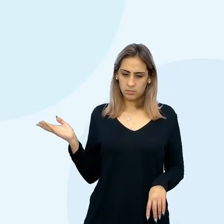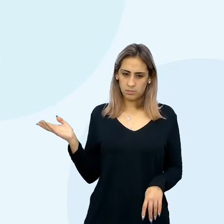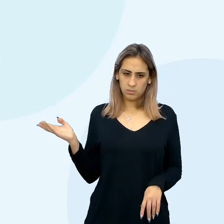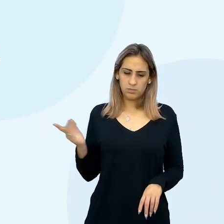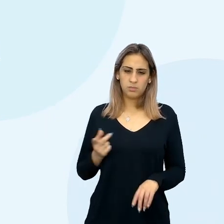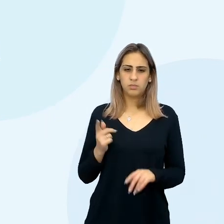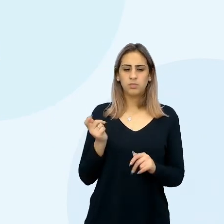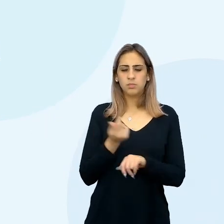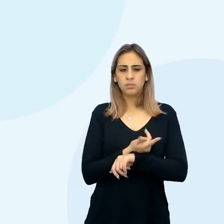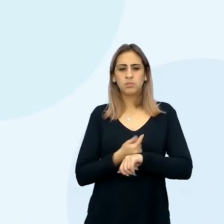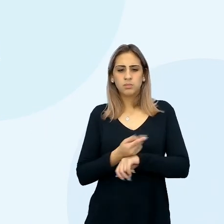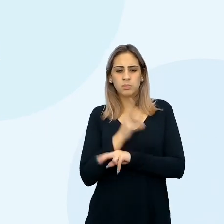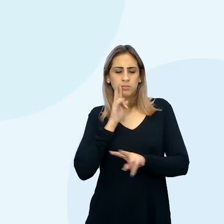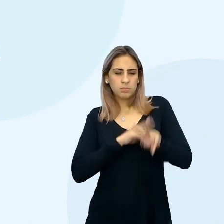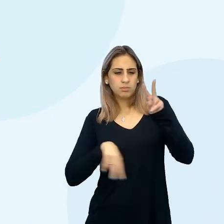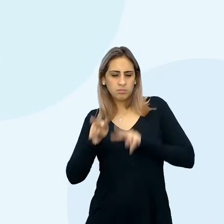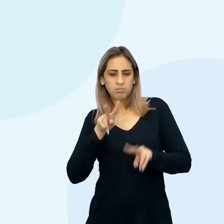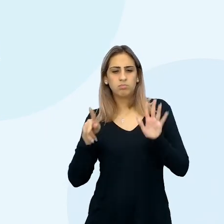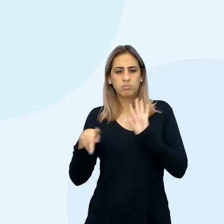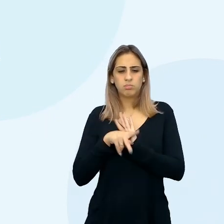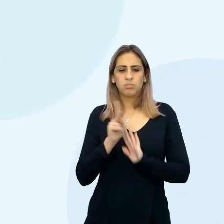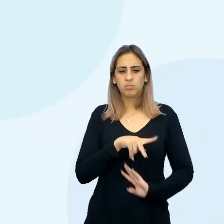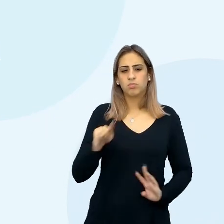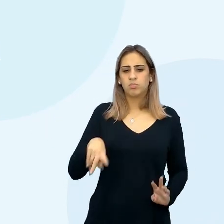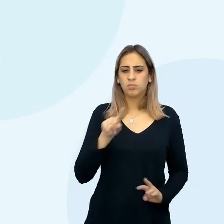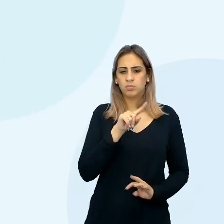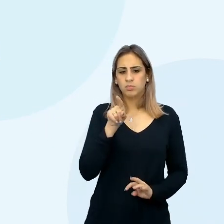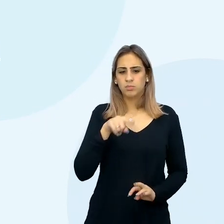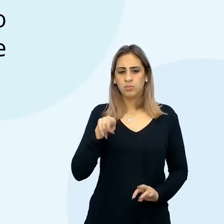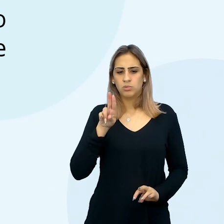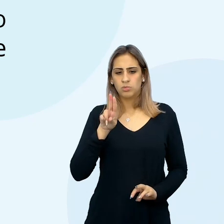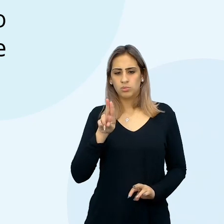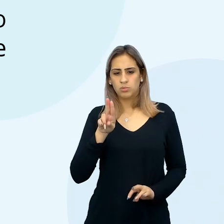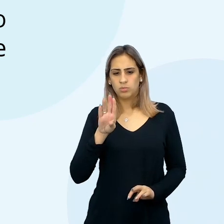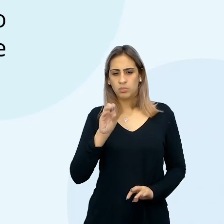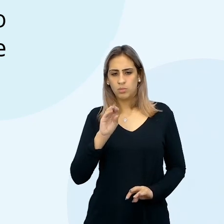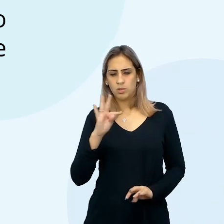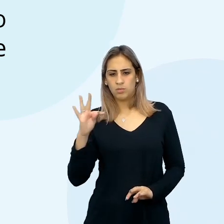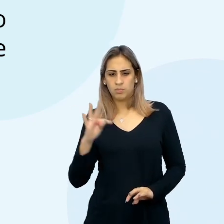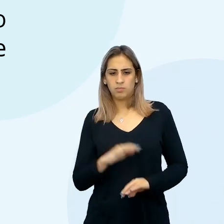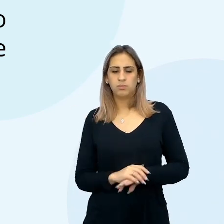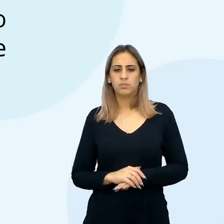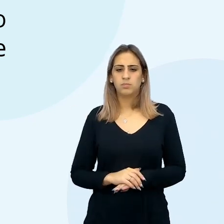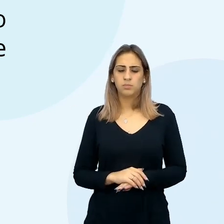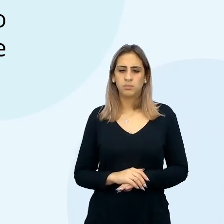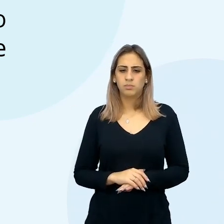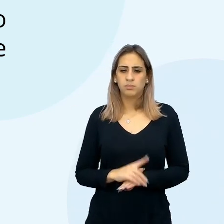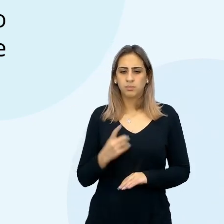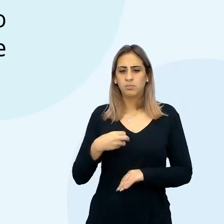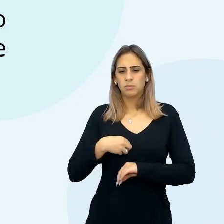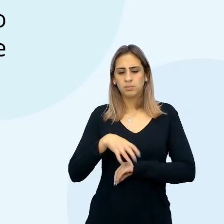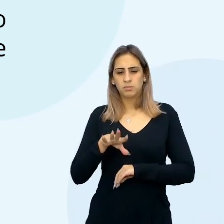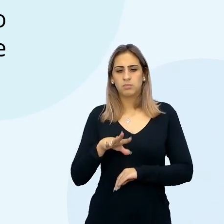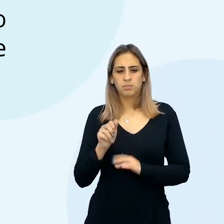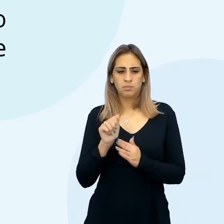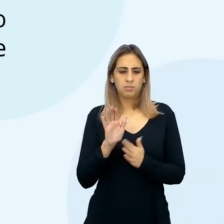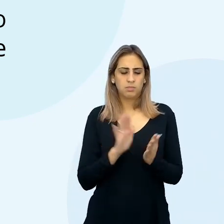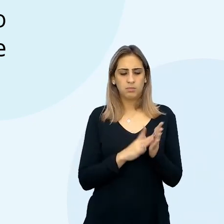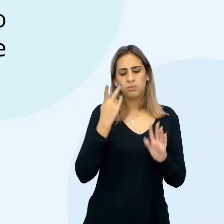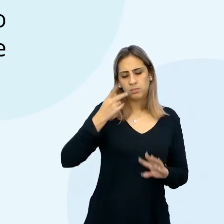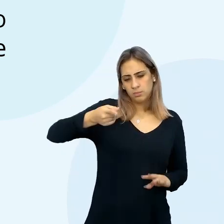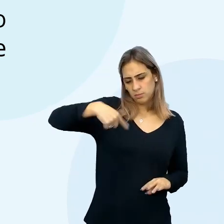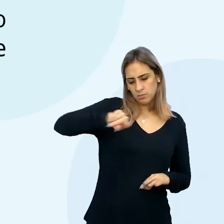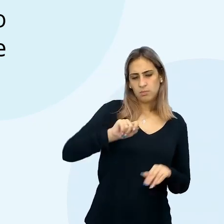capitalismo de vigilância, da professora Zuboff. Fica também uma sugestão de atividade para